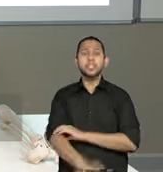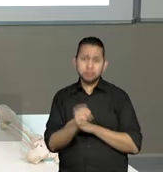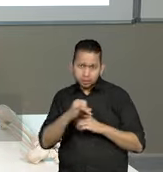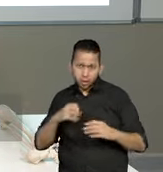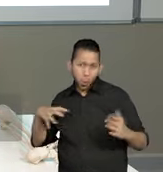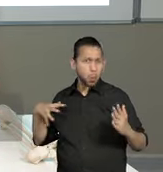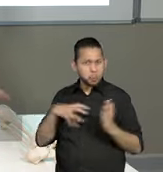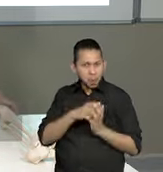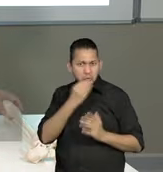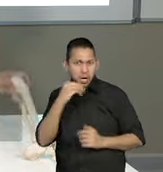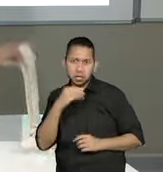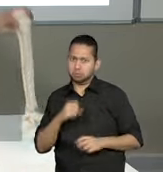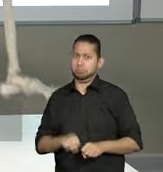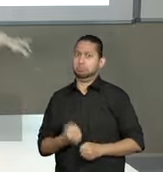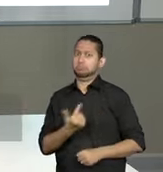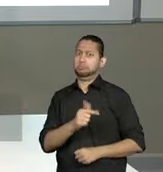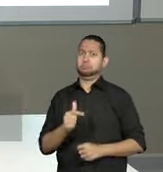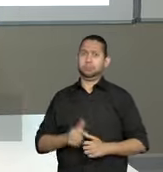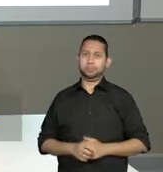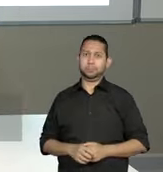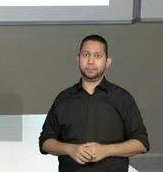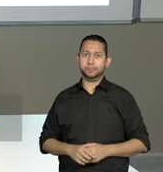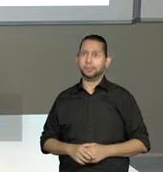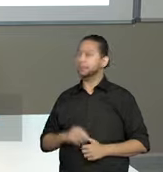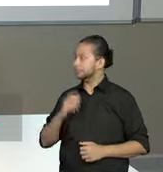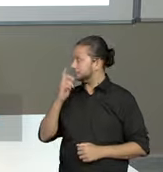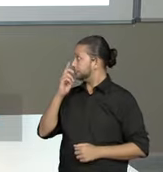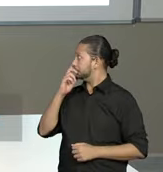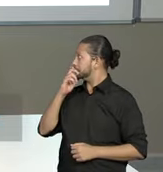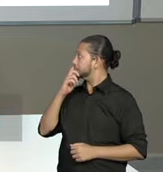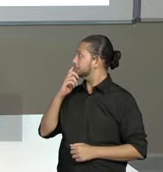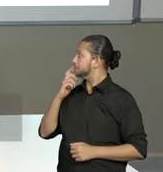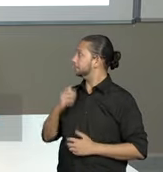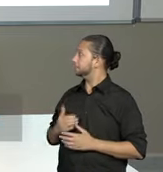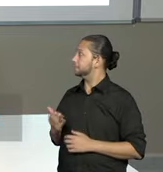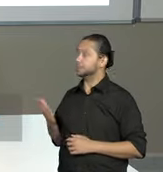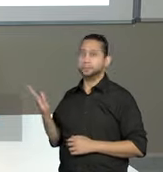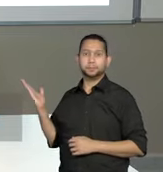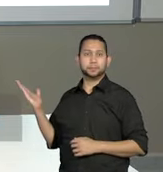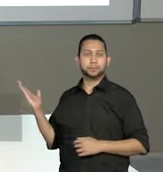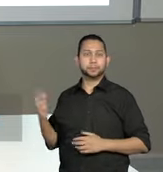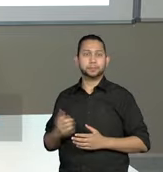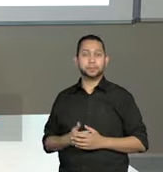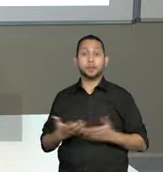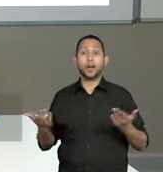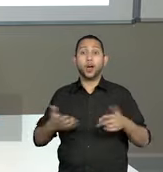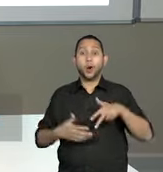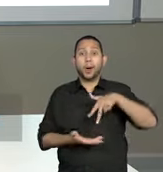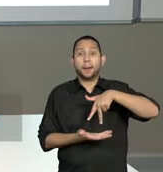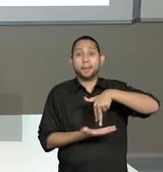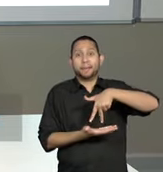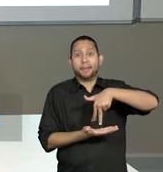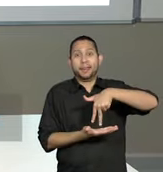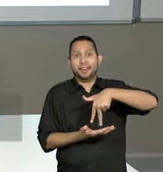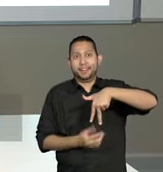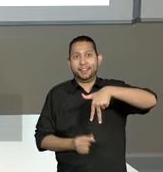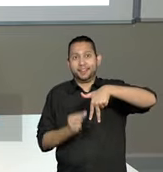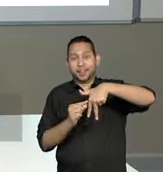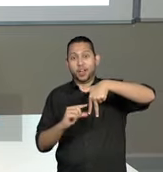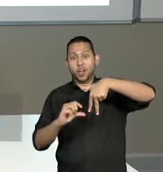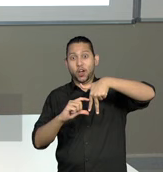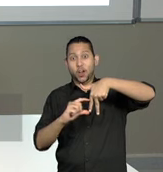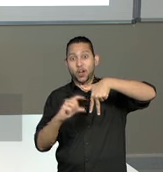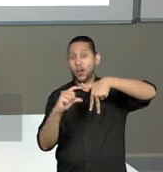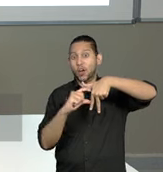E aqui na parte da perna, aqui embaixo, nós